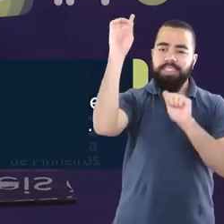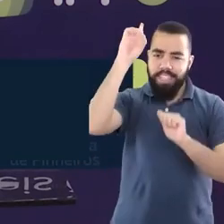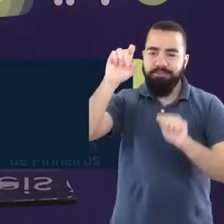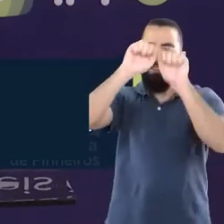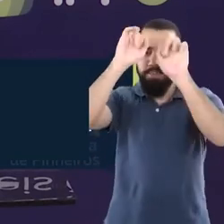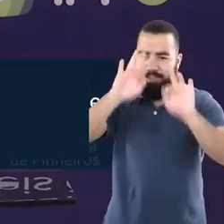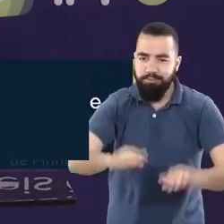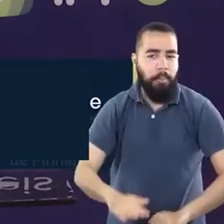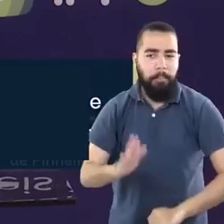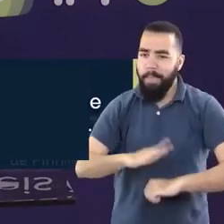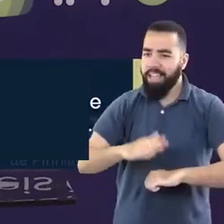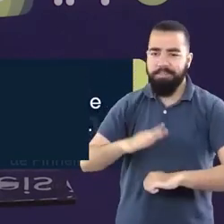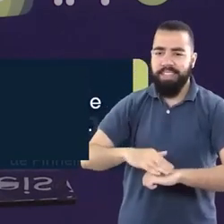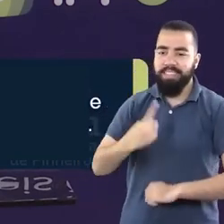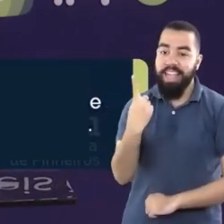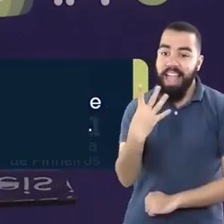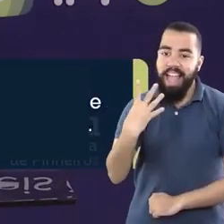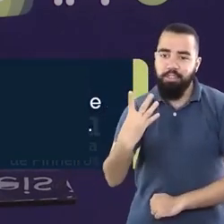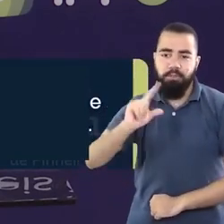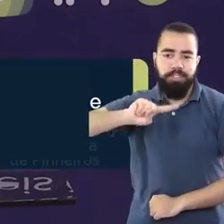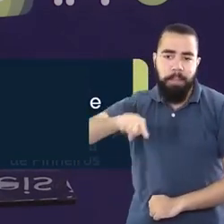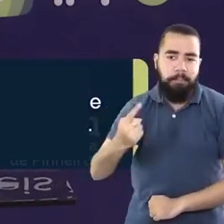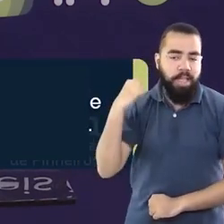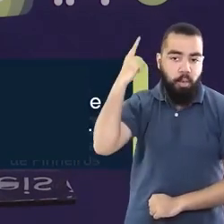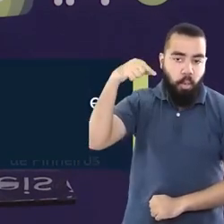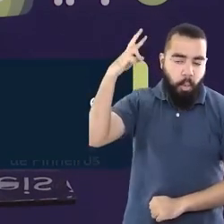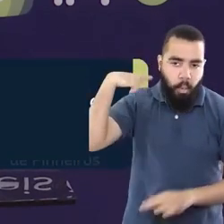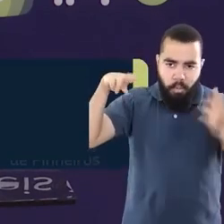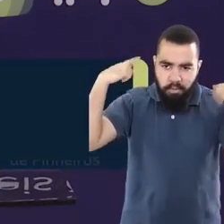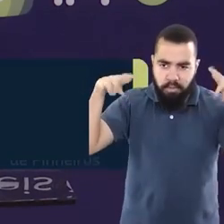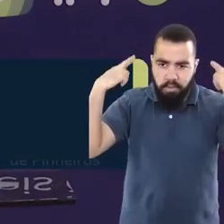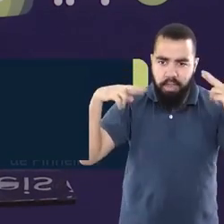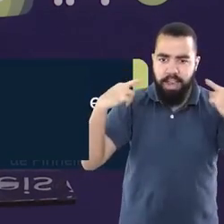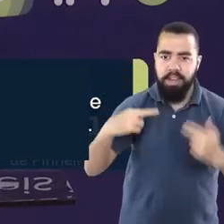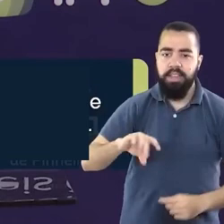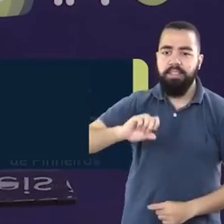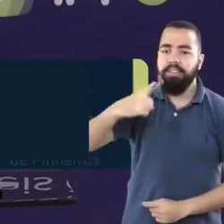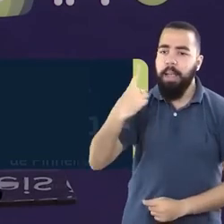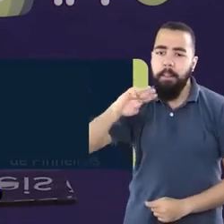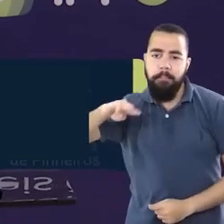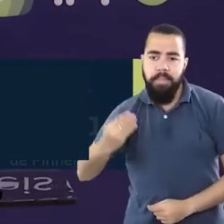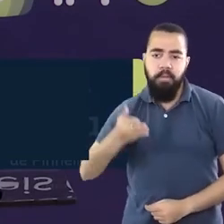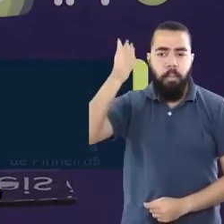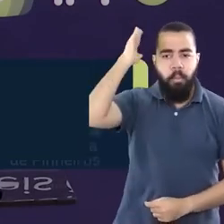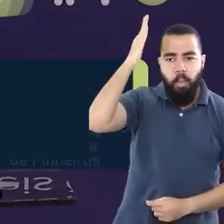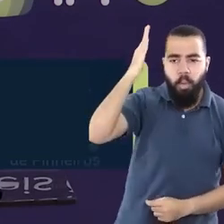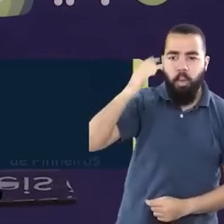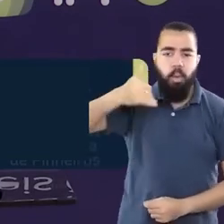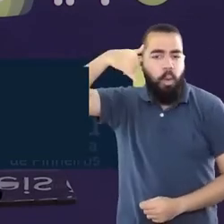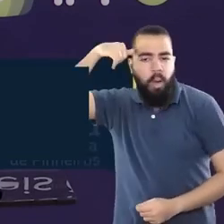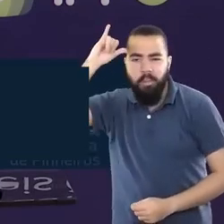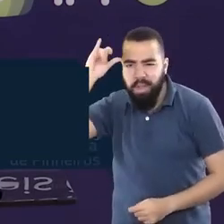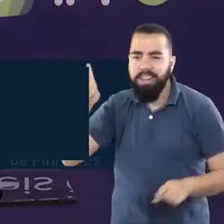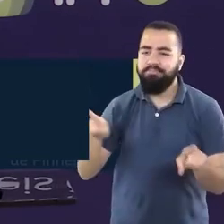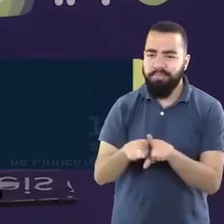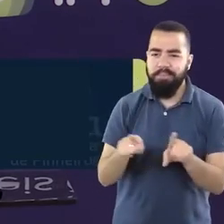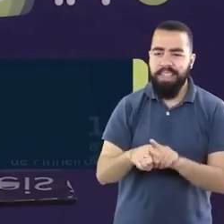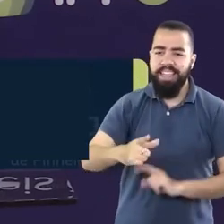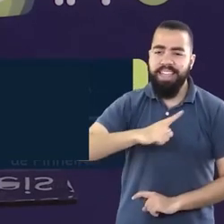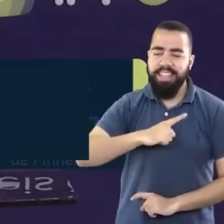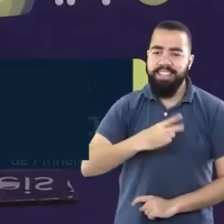ter 14 mil ovelhas, 6 mil camelos, 1000 juntas de bois e 1000 jumentas. Também teve outros 7 filhos e 3